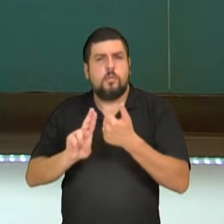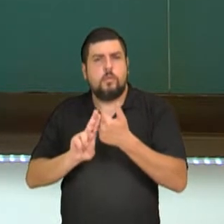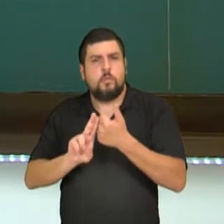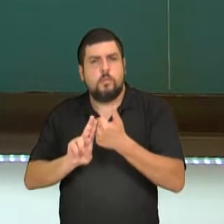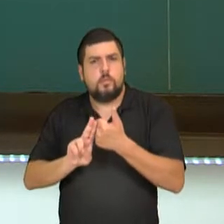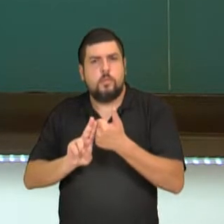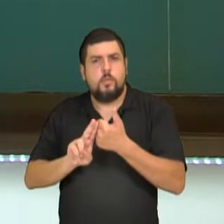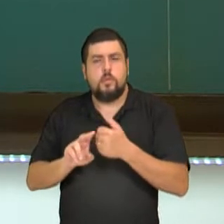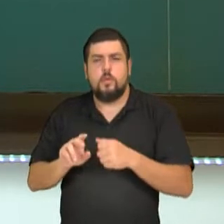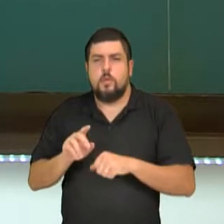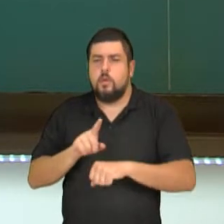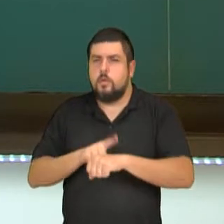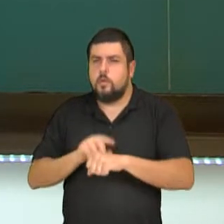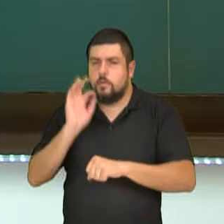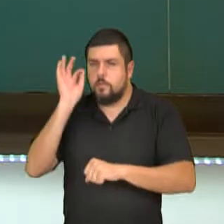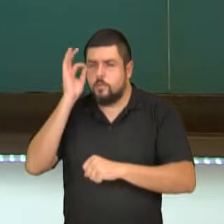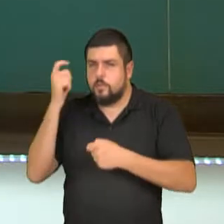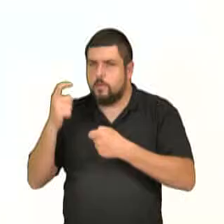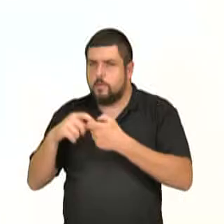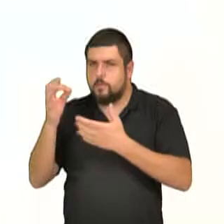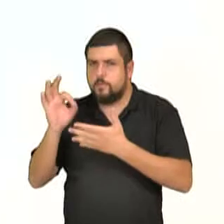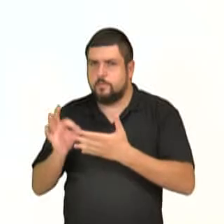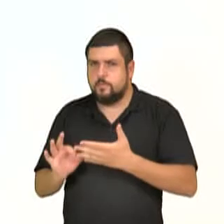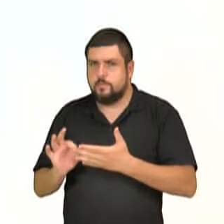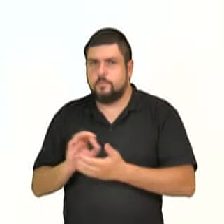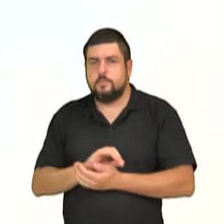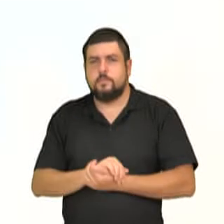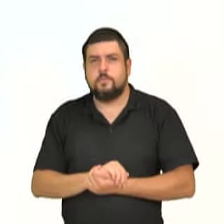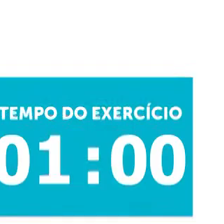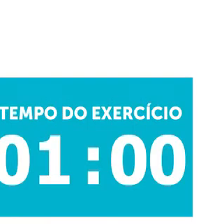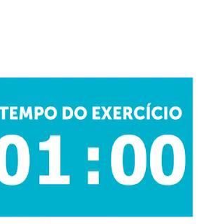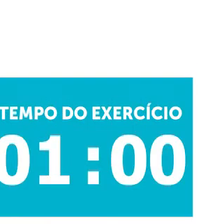para você resolver e já voltamos para corrigir.